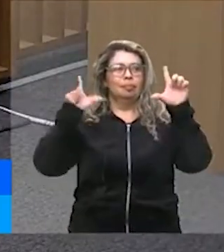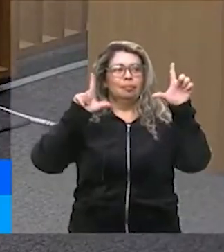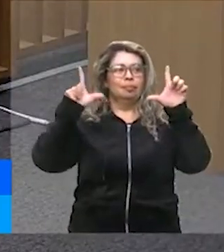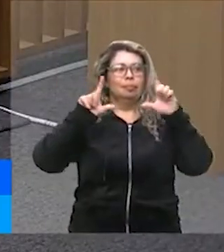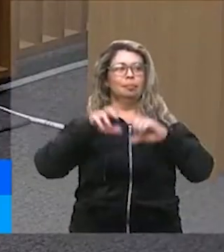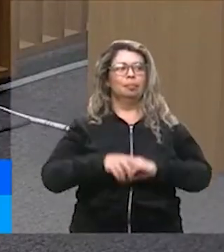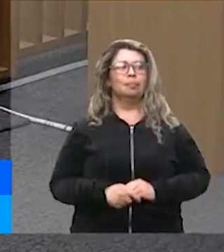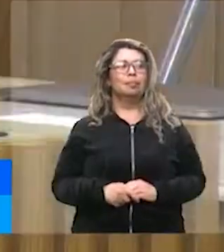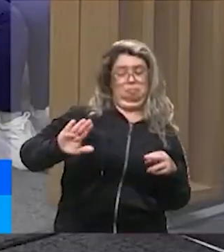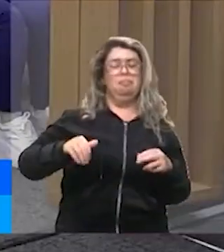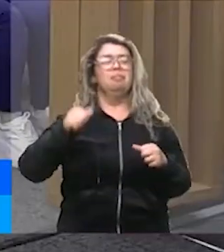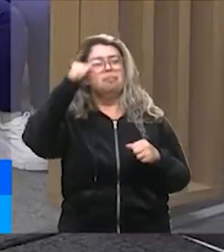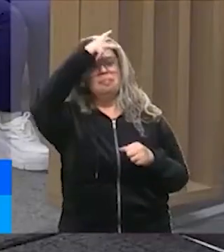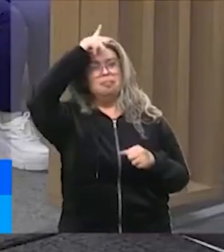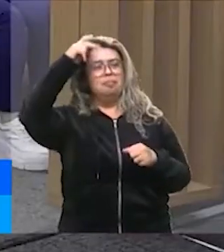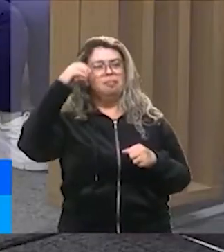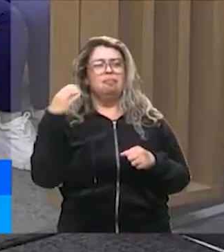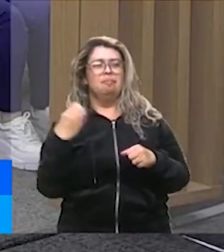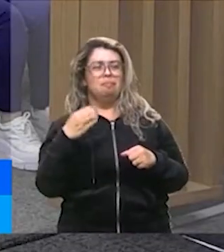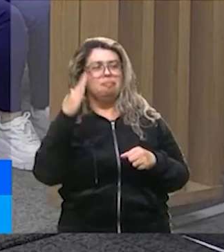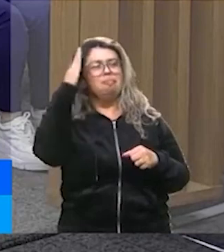presente se manifestou